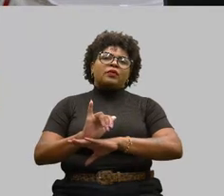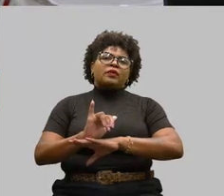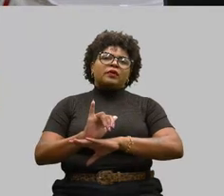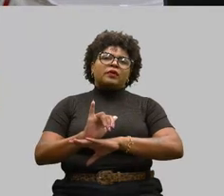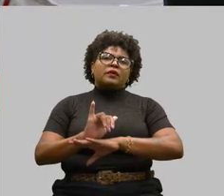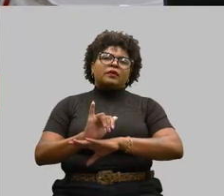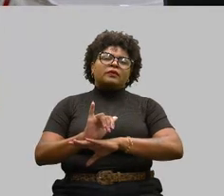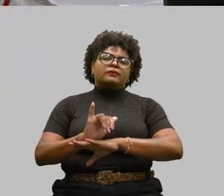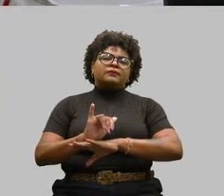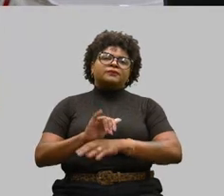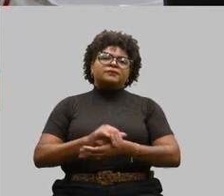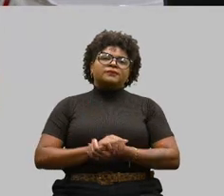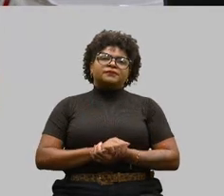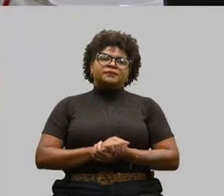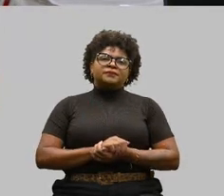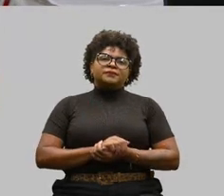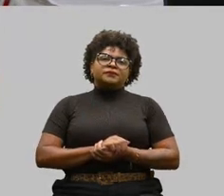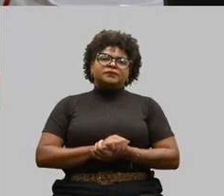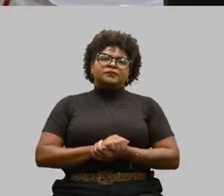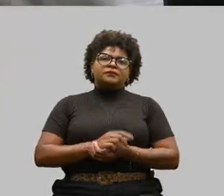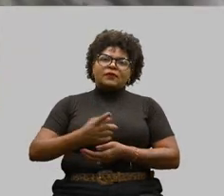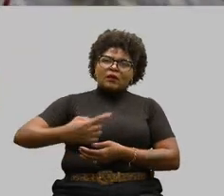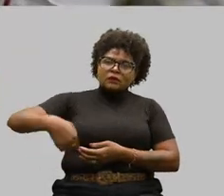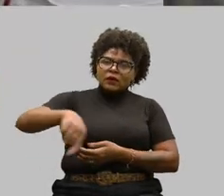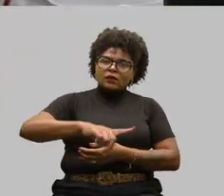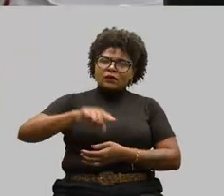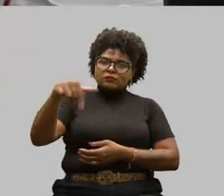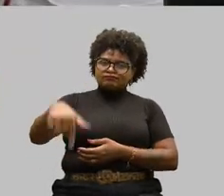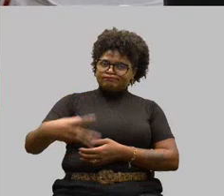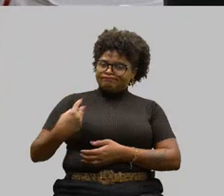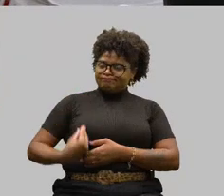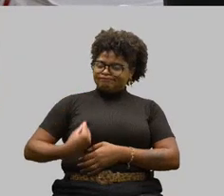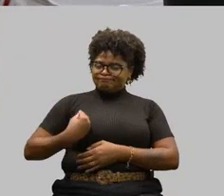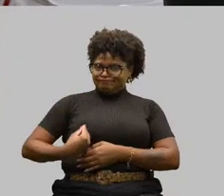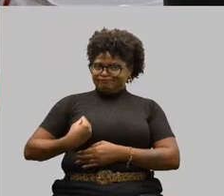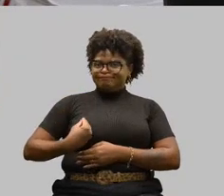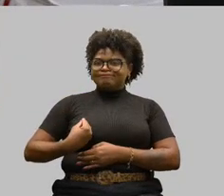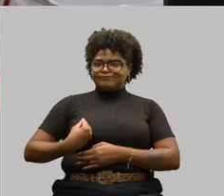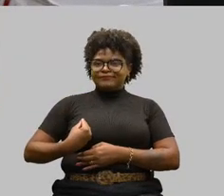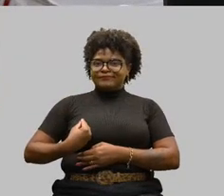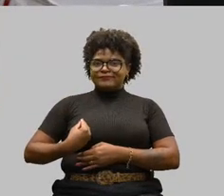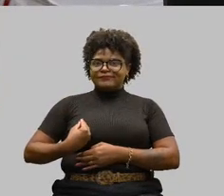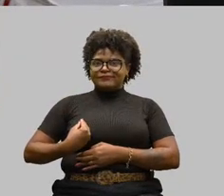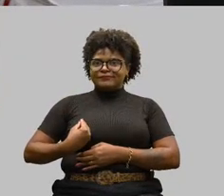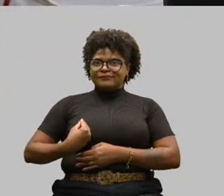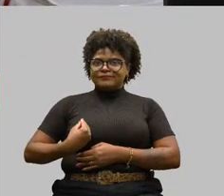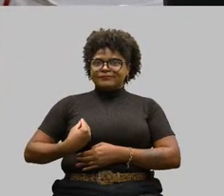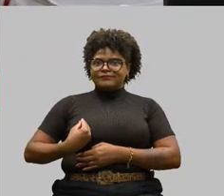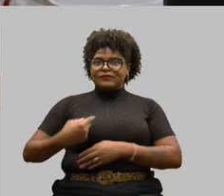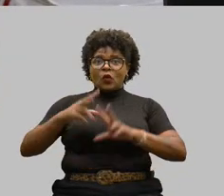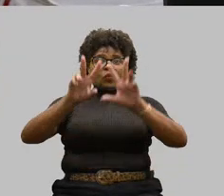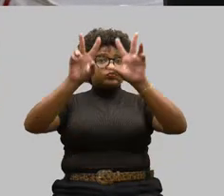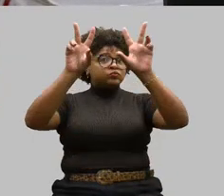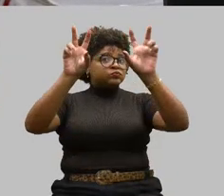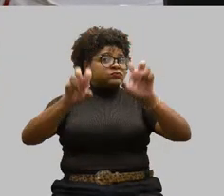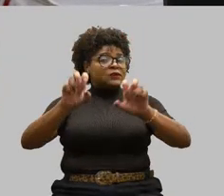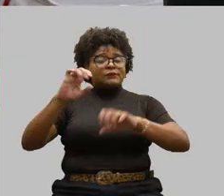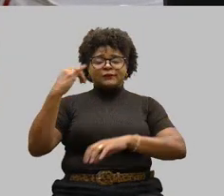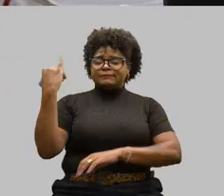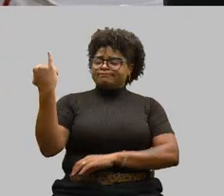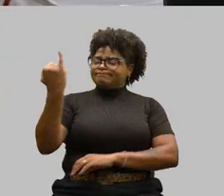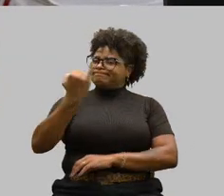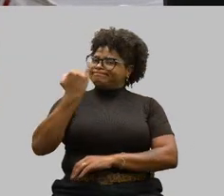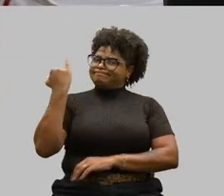para nós todos que estamos aqui presentes esse tema é de uma importância